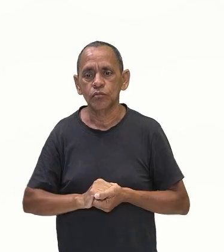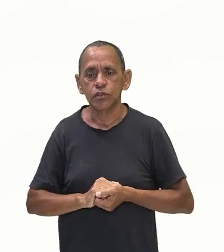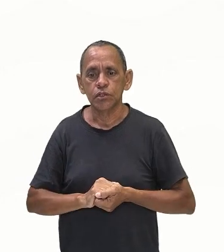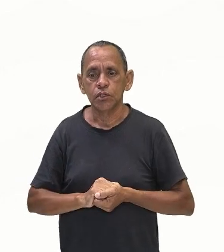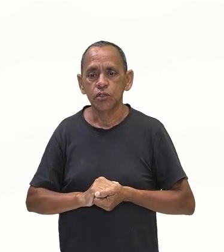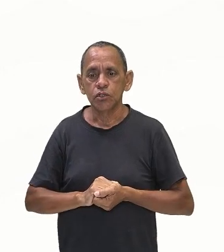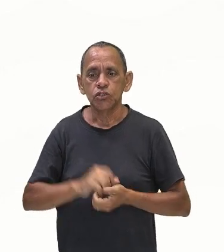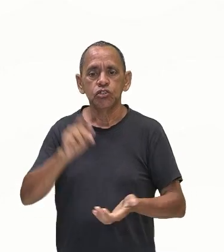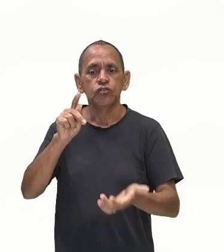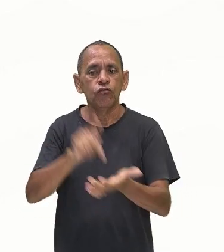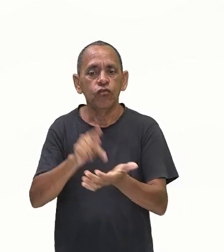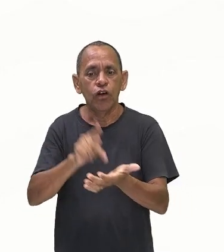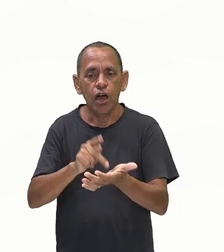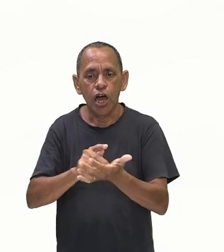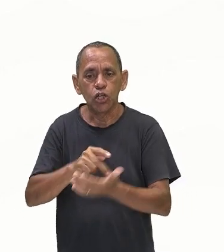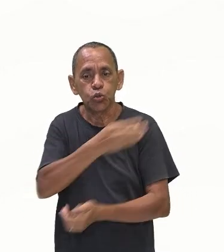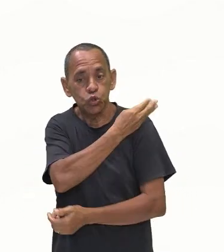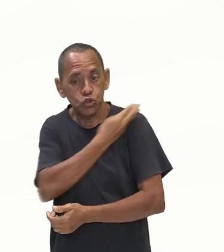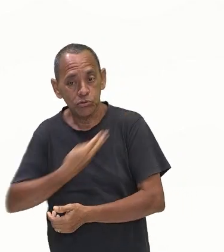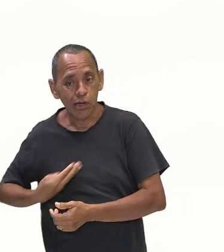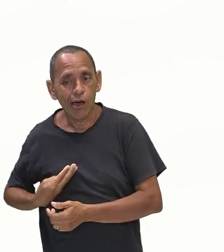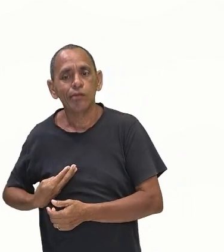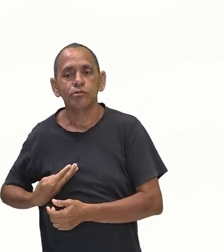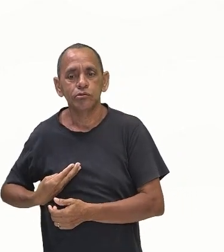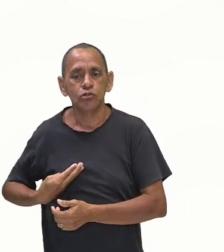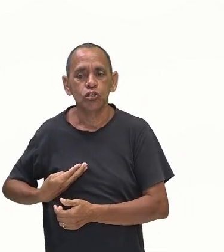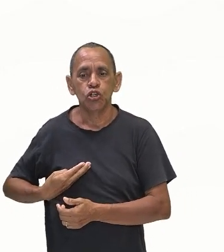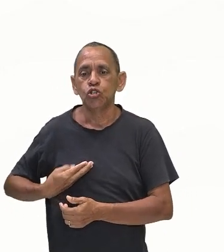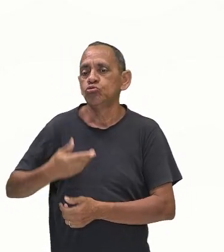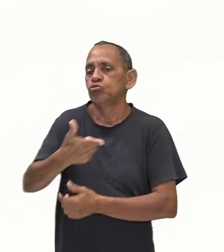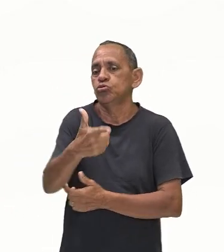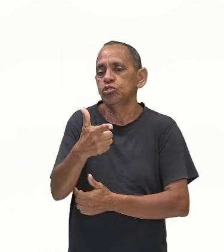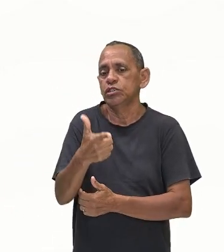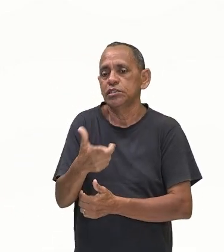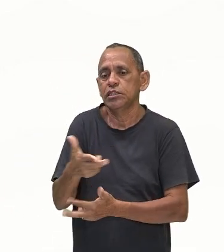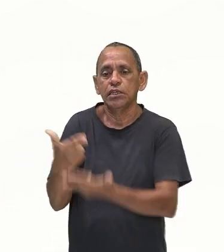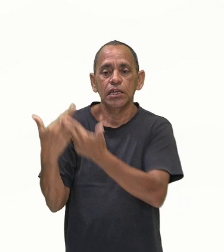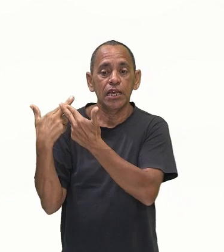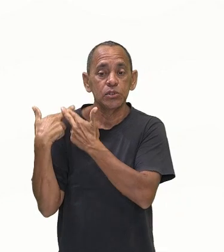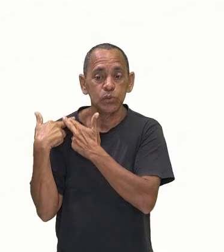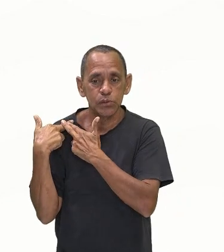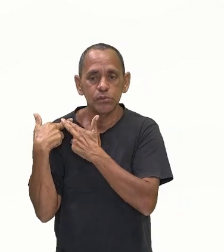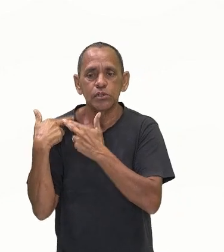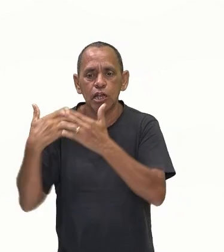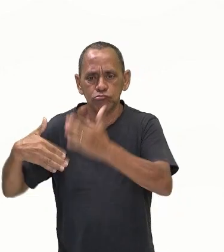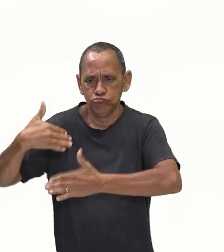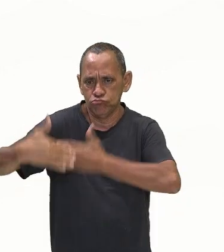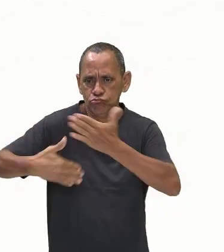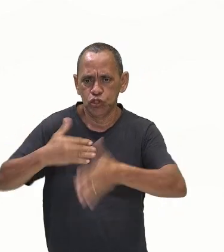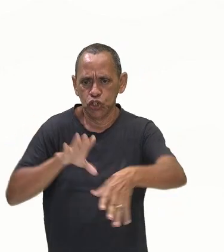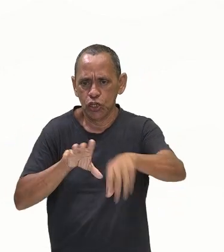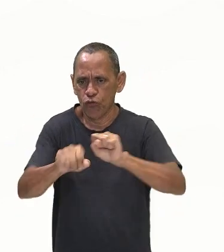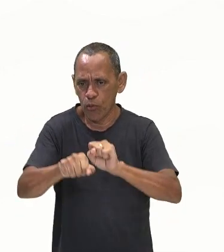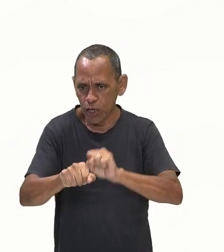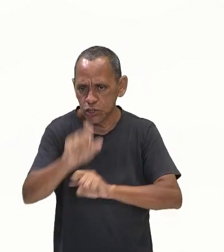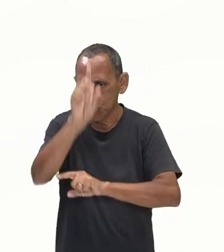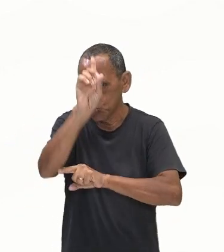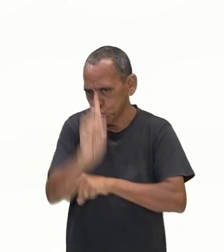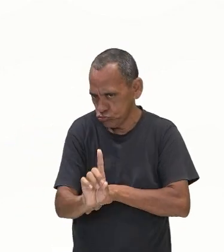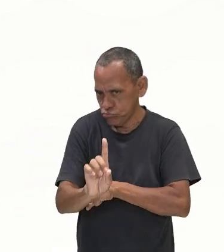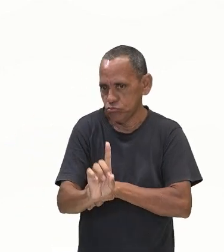Estado, ao ter negligência, ele vai dificultar o processo aí dessa formação desse direito que é